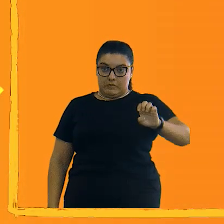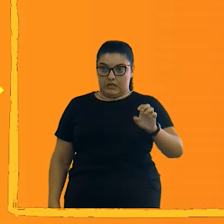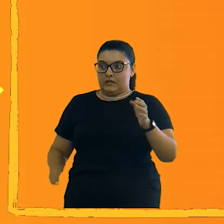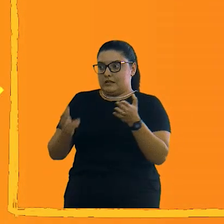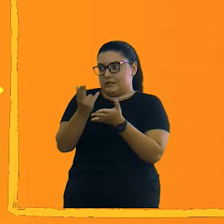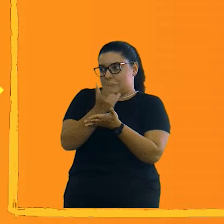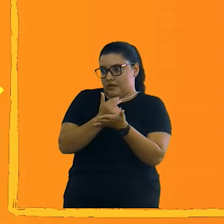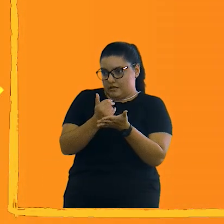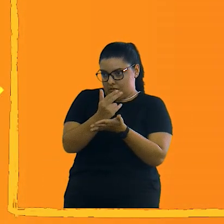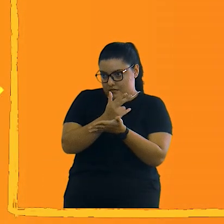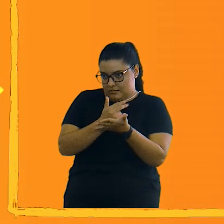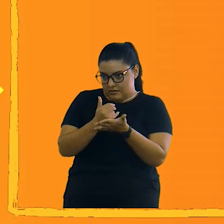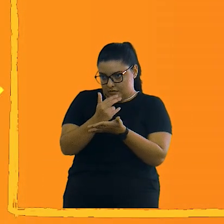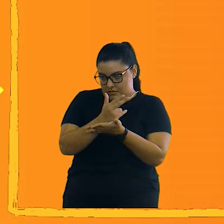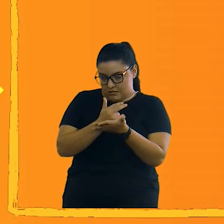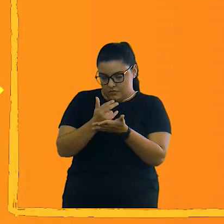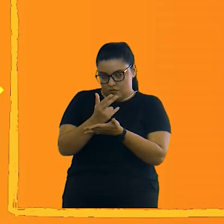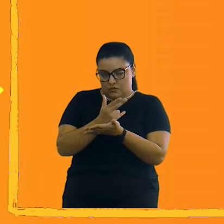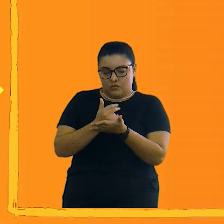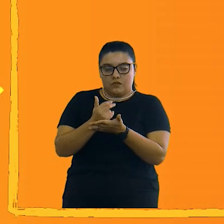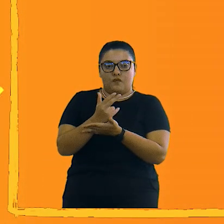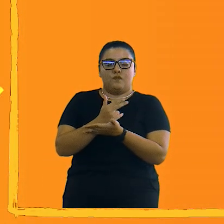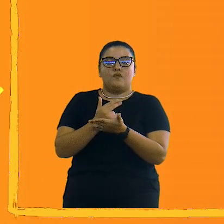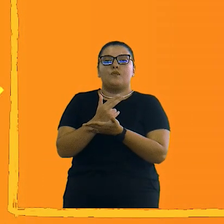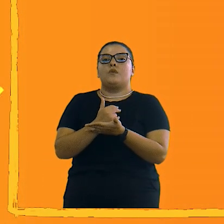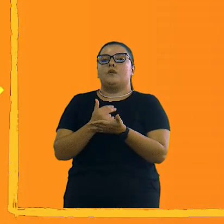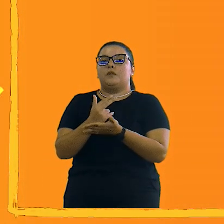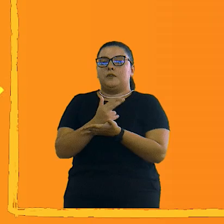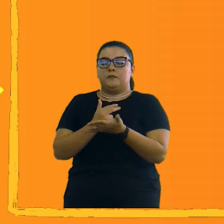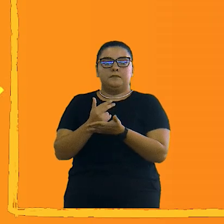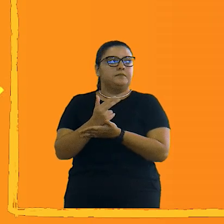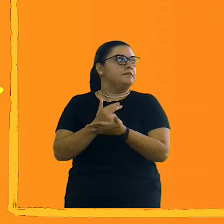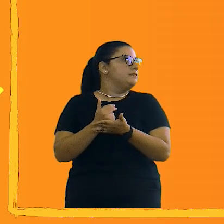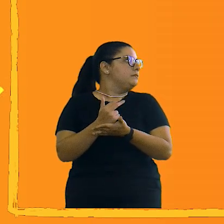desenho volume do desenho